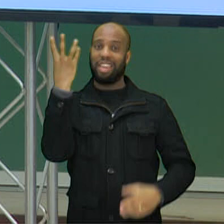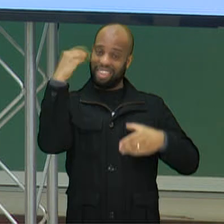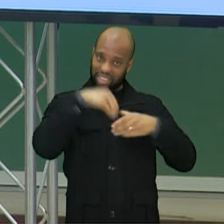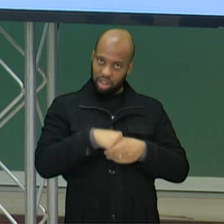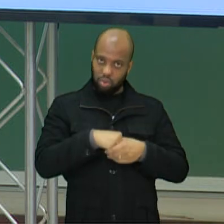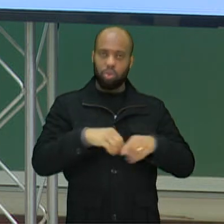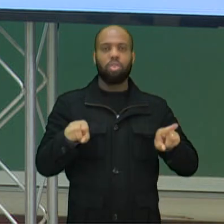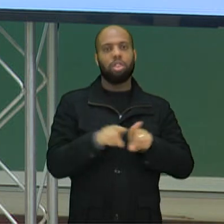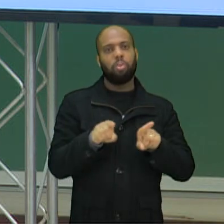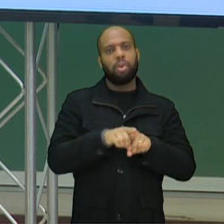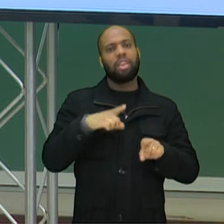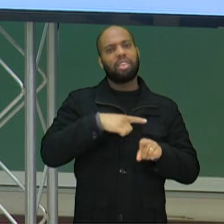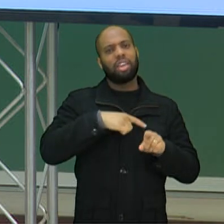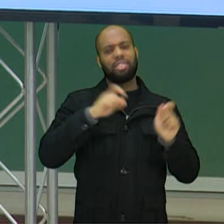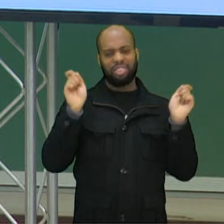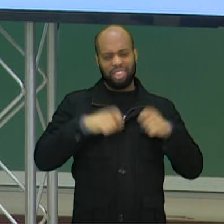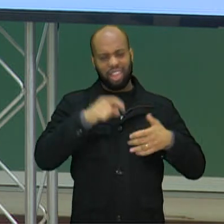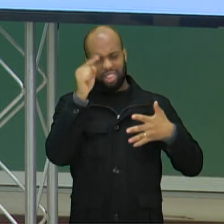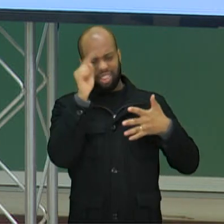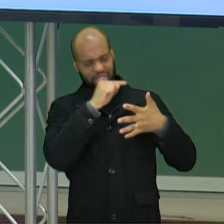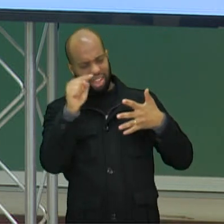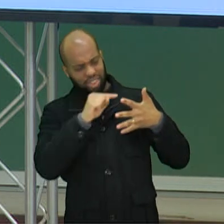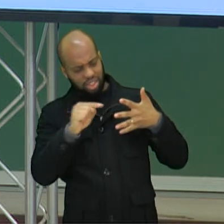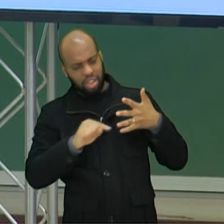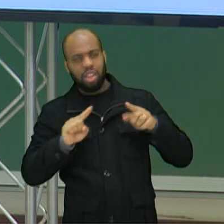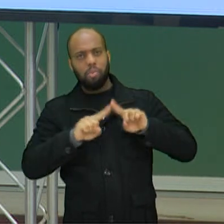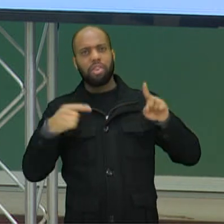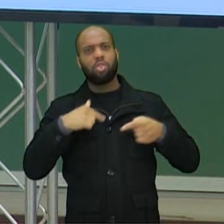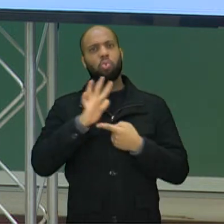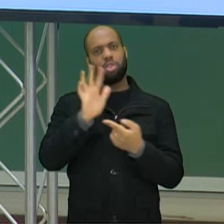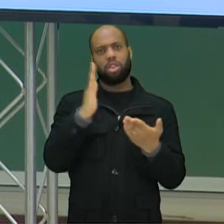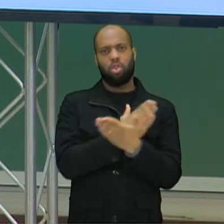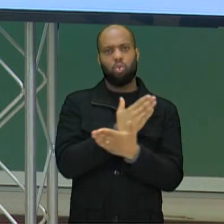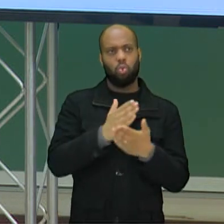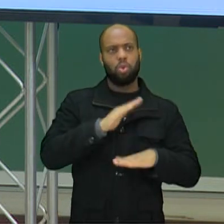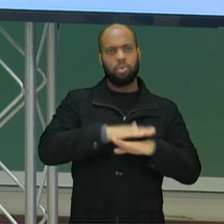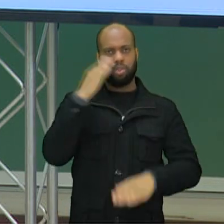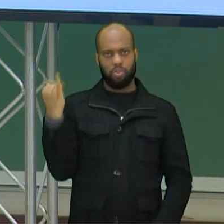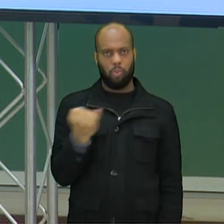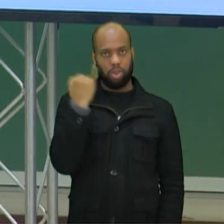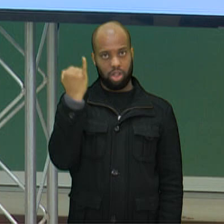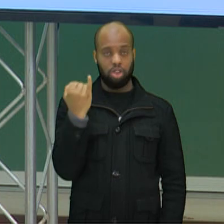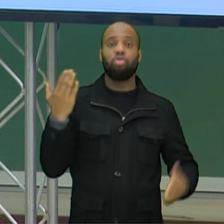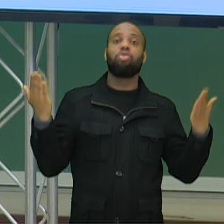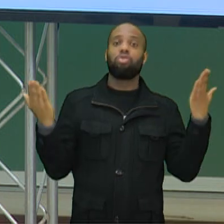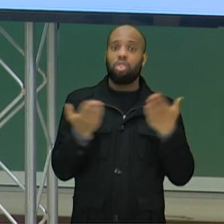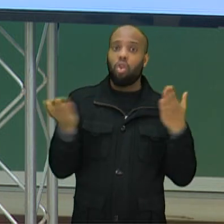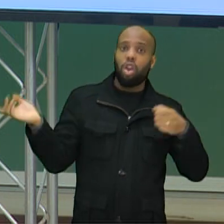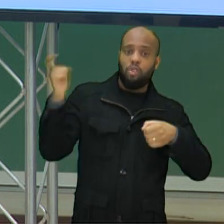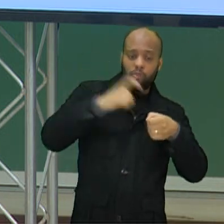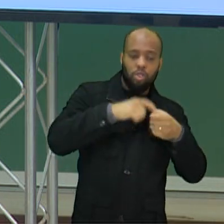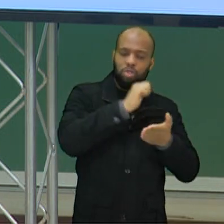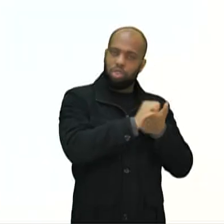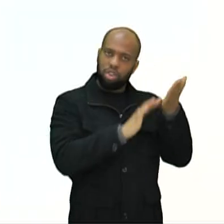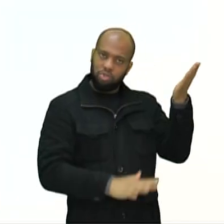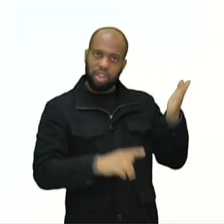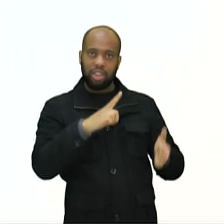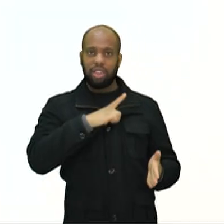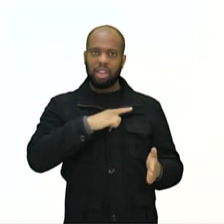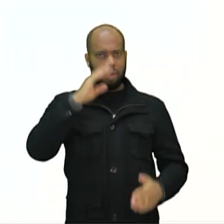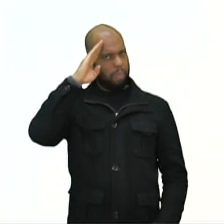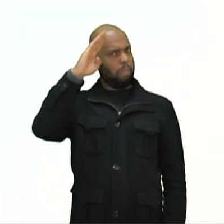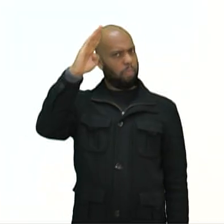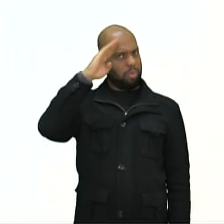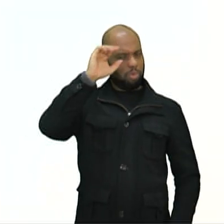possibilidades, aqui nós citamos algumas e as mais relevantes. E aí, retornamos à nossa atividade. Quais são as